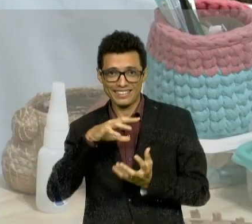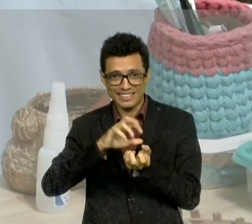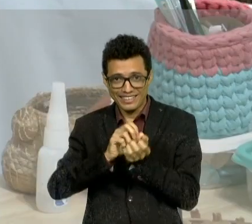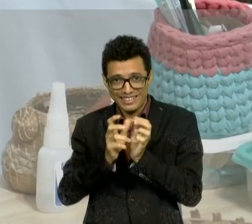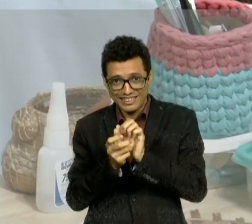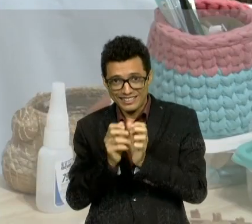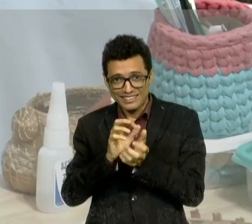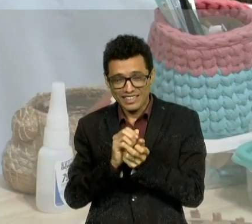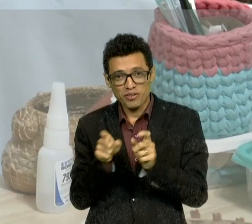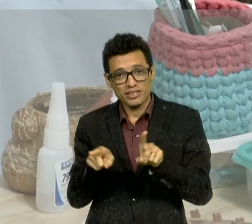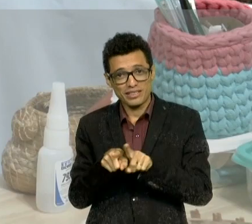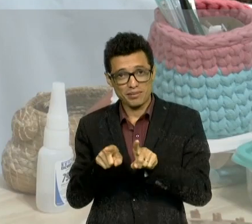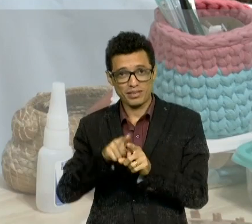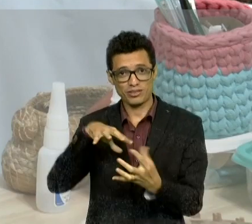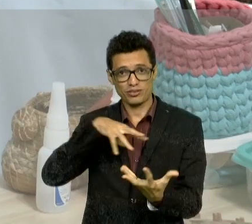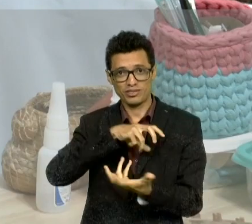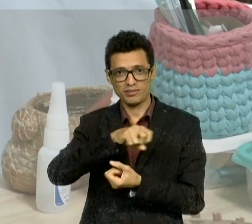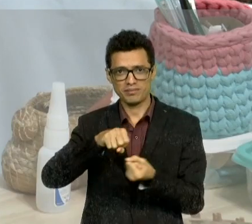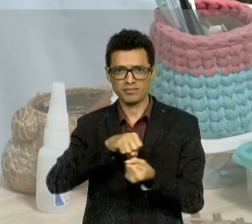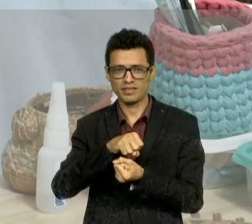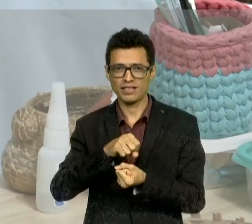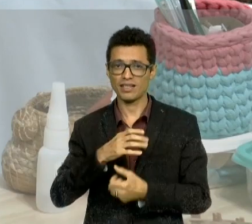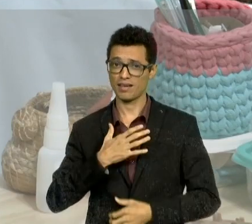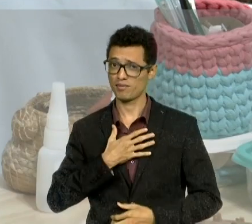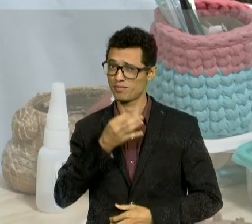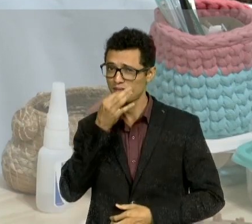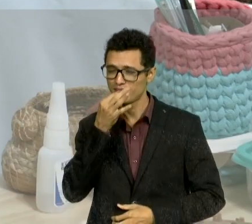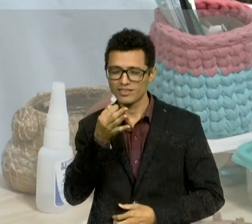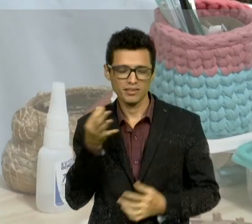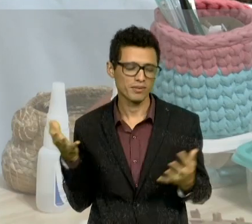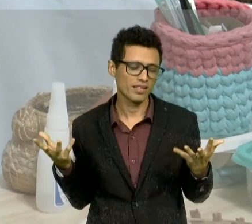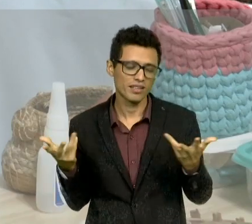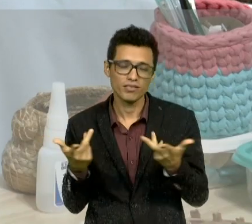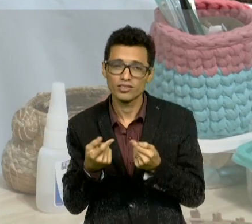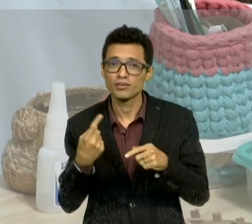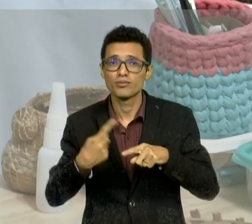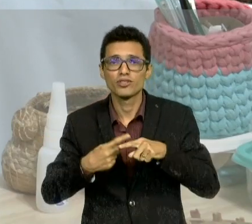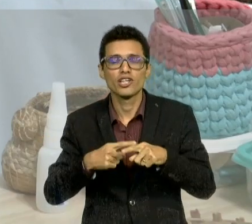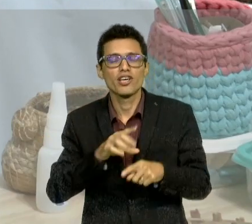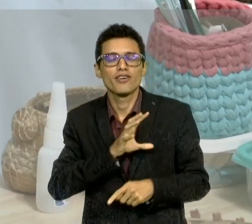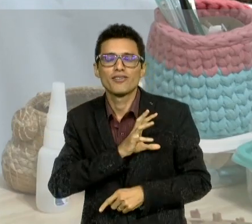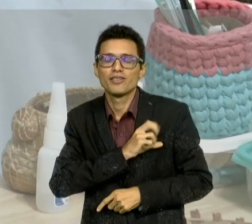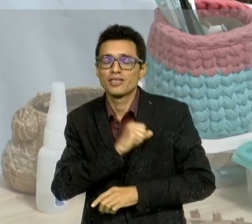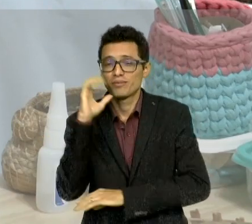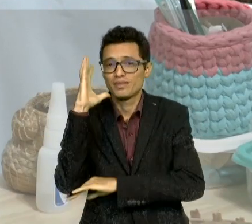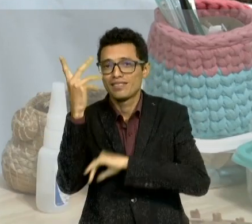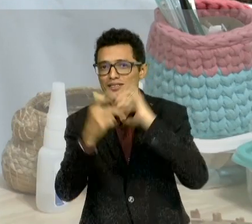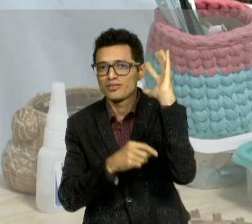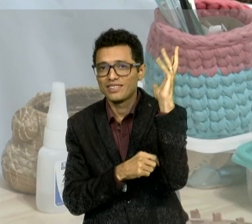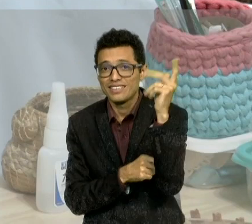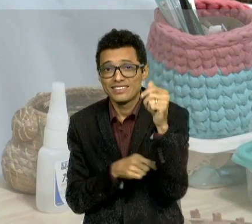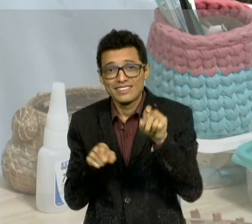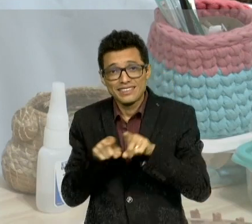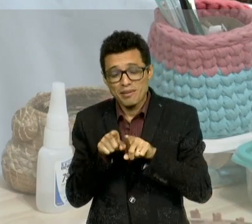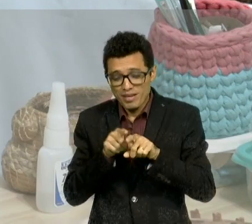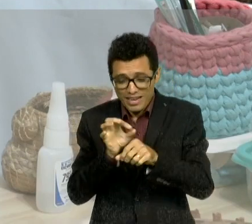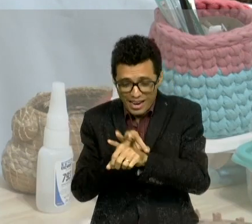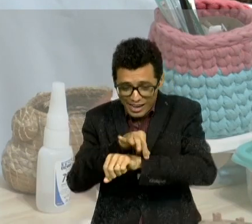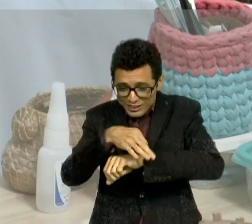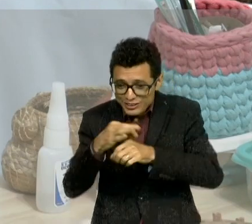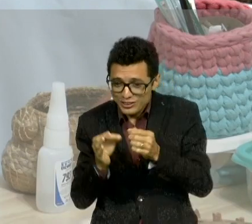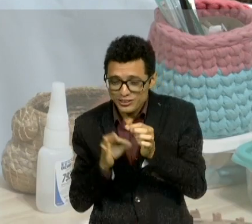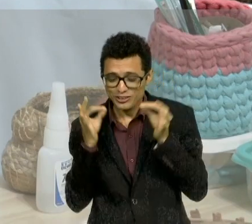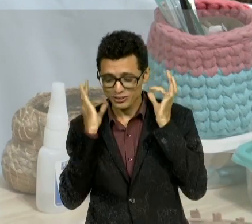mim, é uma subida maravilhosa por dois motivos. Eu amo a natureza e o outro, que as biojoias me agregam tudo de